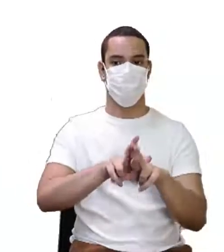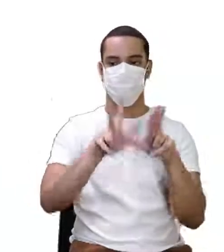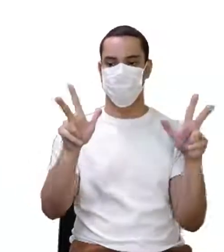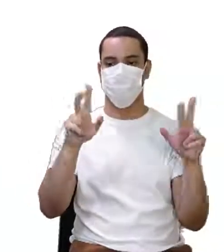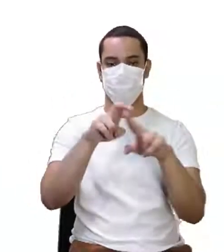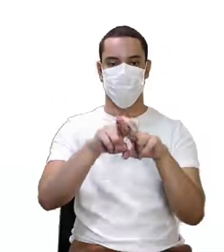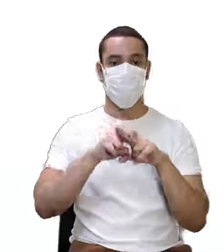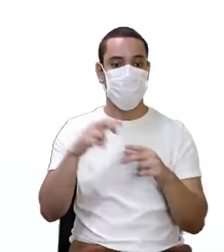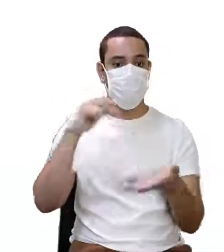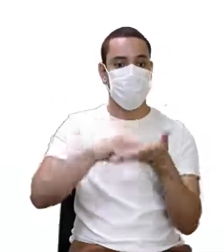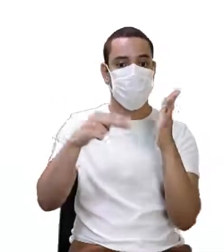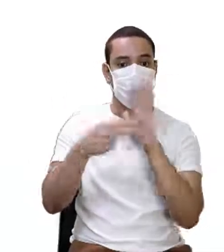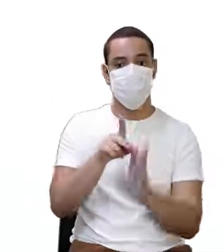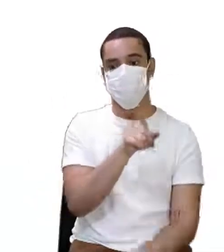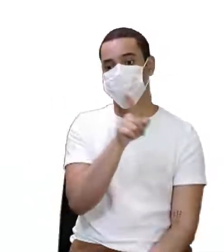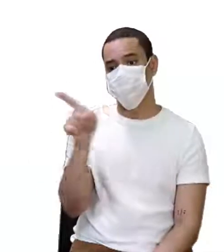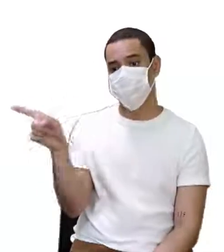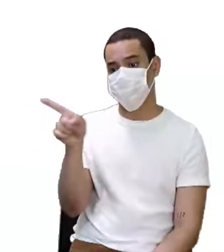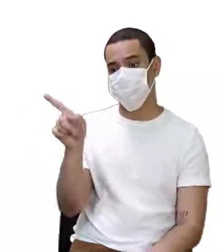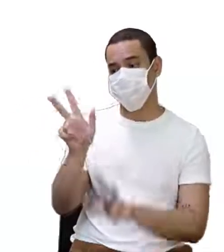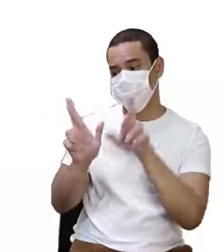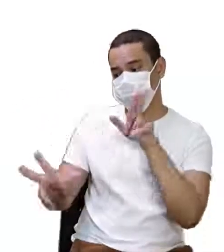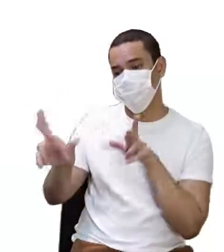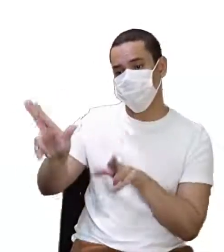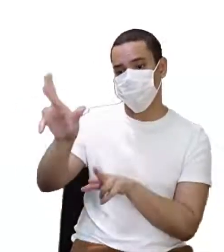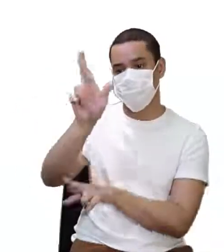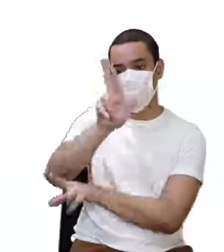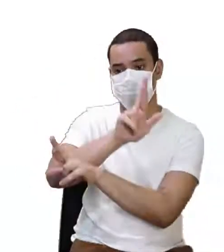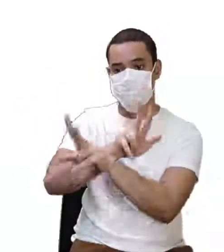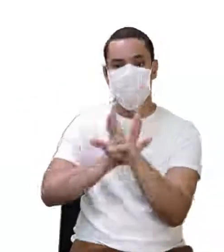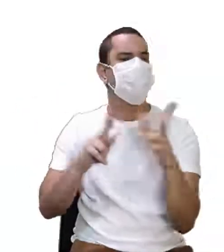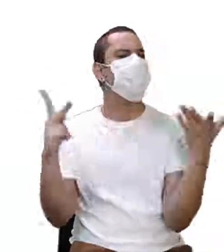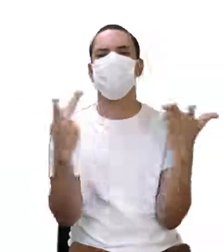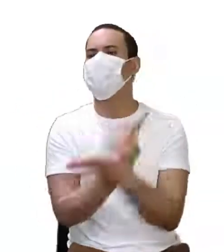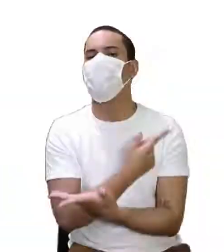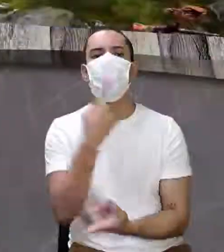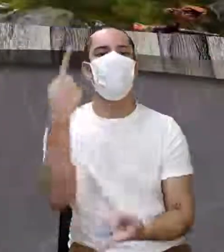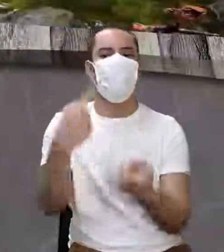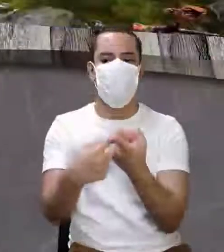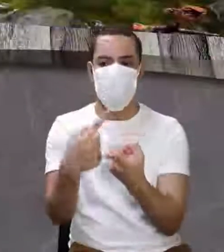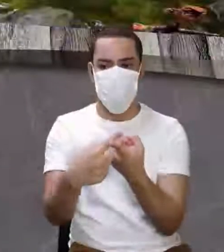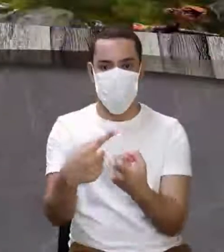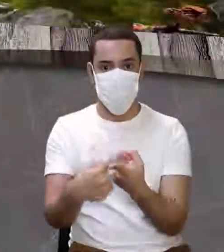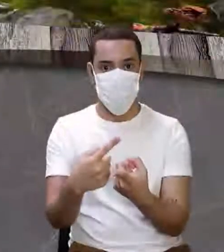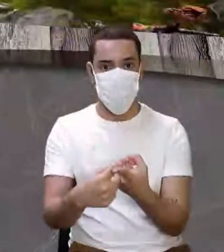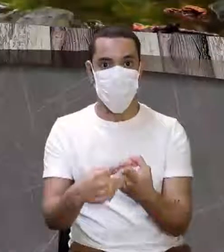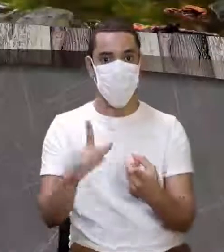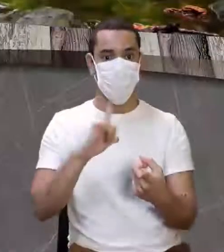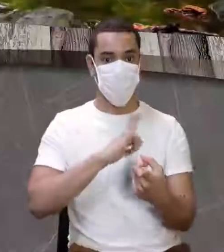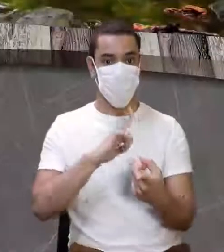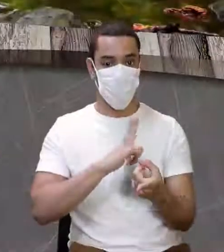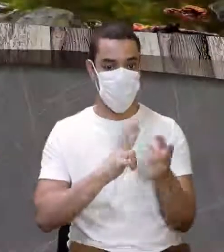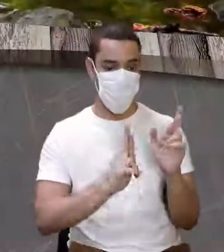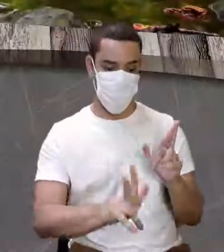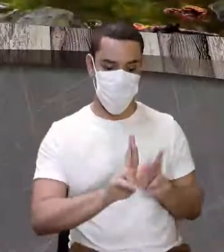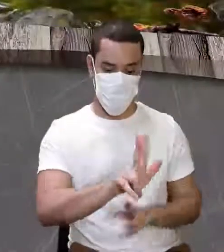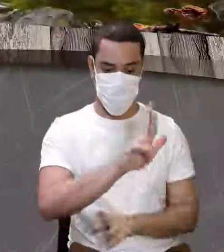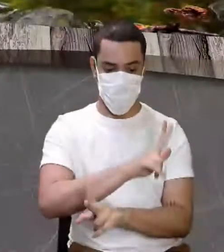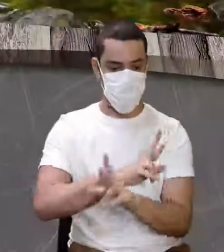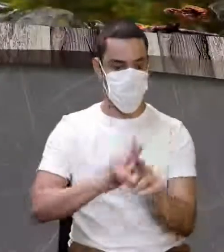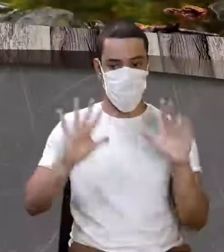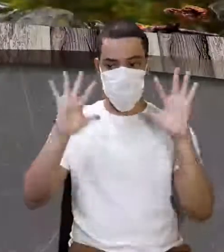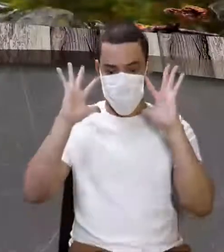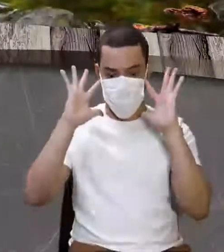essa diversidade ela foi provocada por um evento que levou à distinção de cada